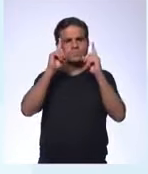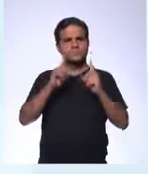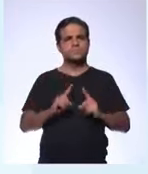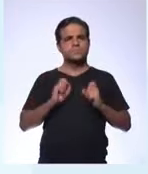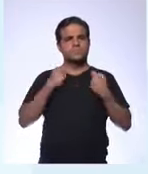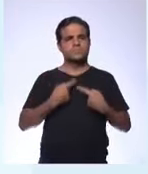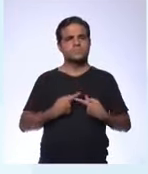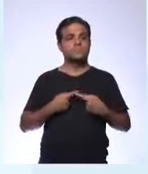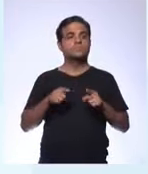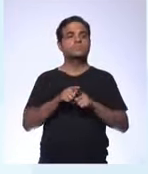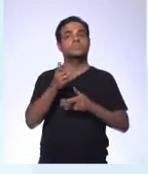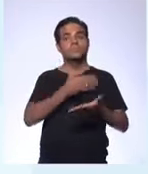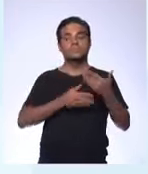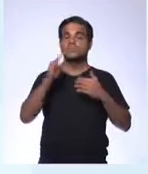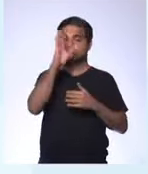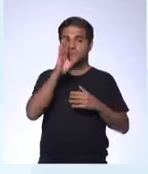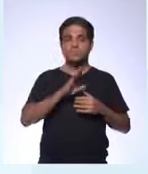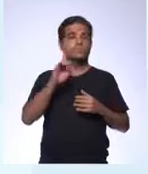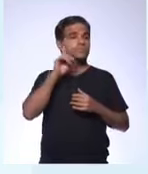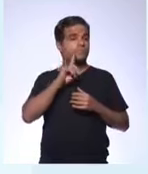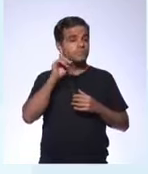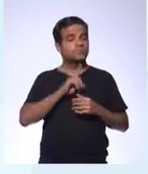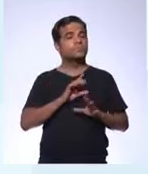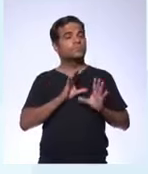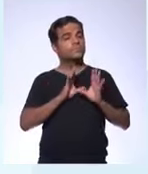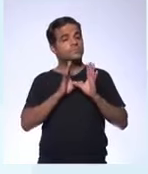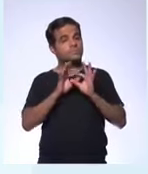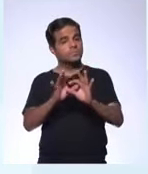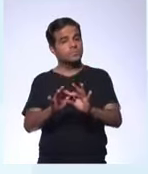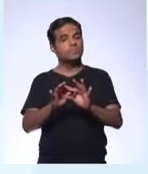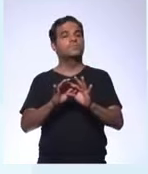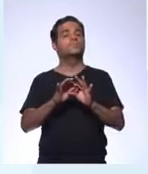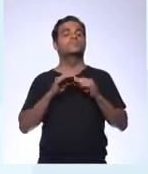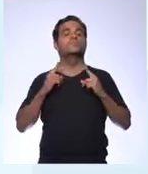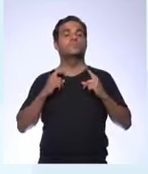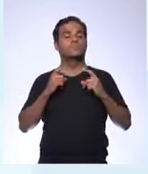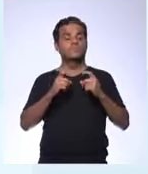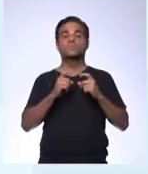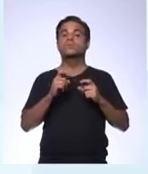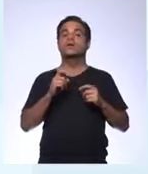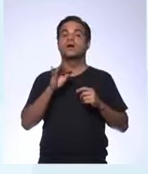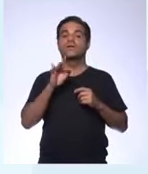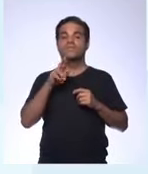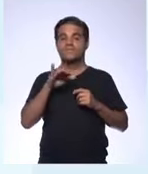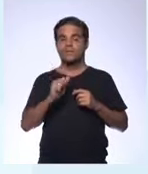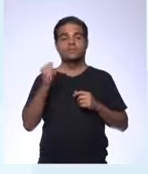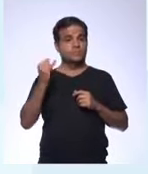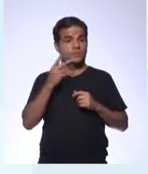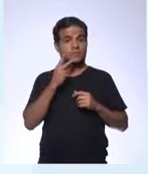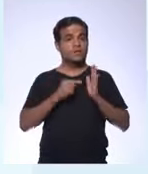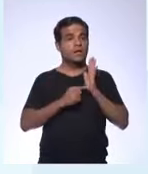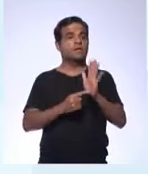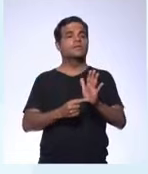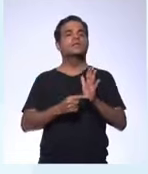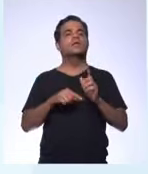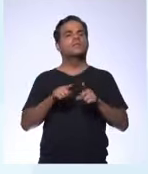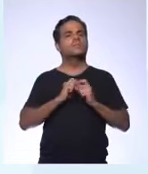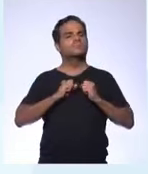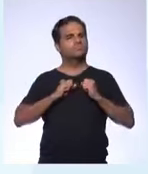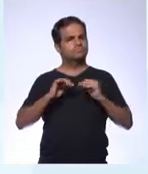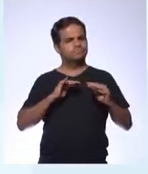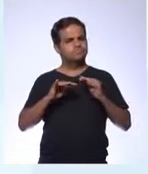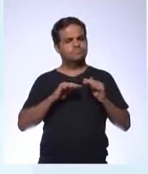para as relações entre Brasil e Estados Unidos no contexto da Guerra Fria. Importante frisar isso. Apresentar os movimentos